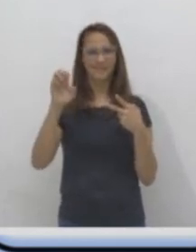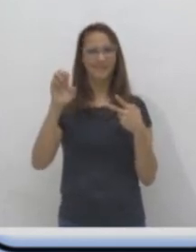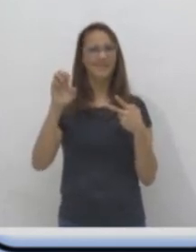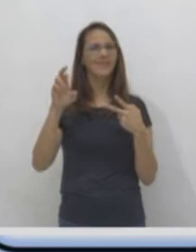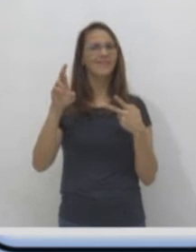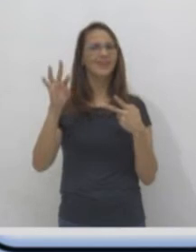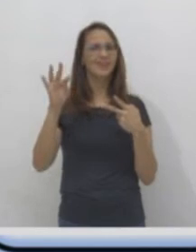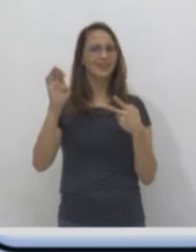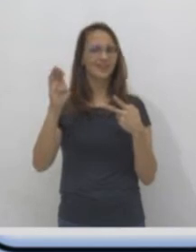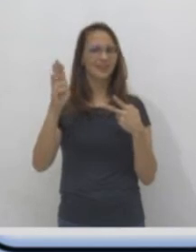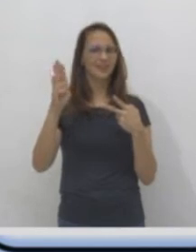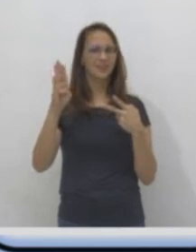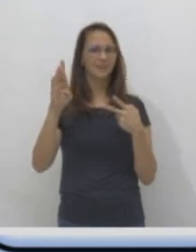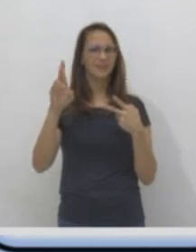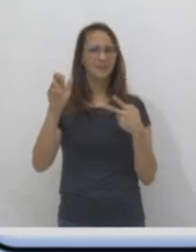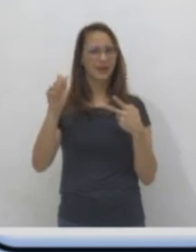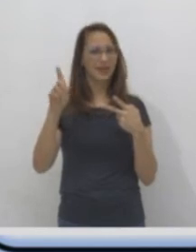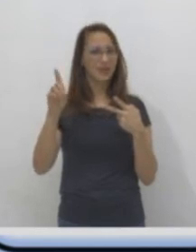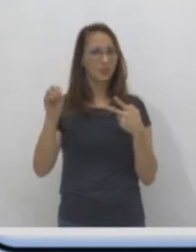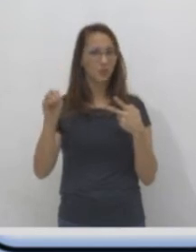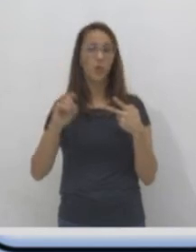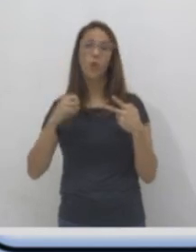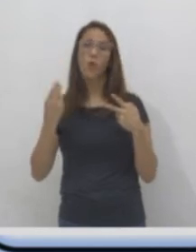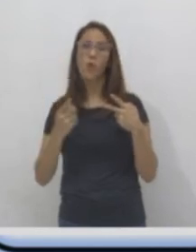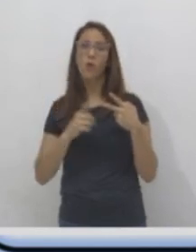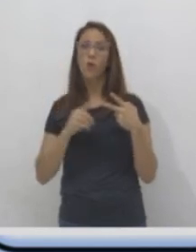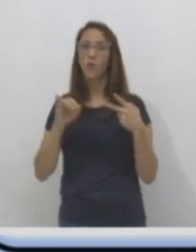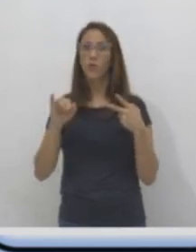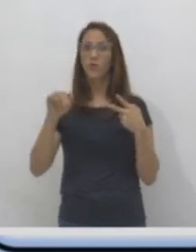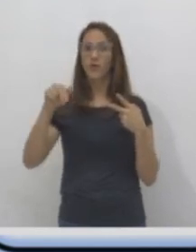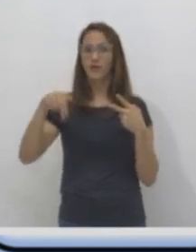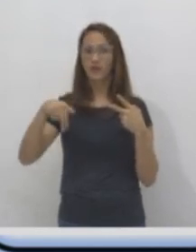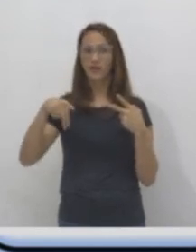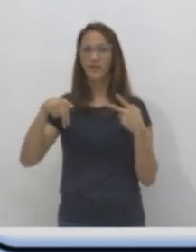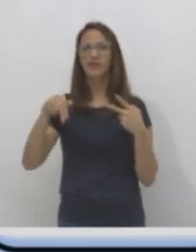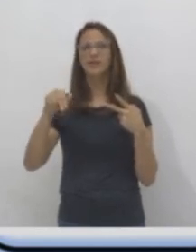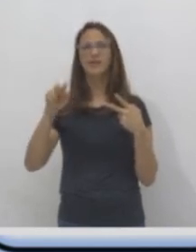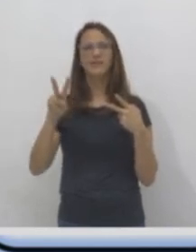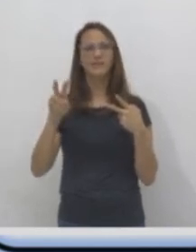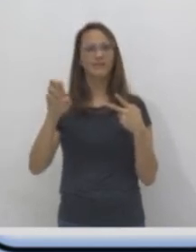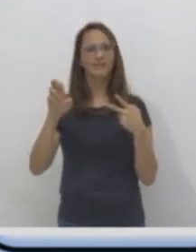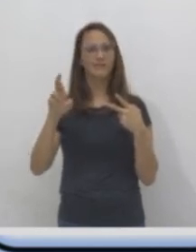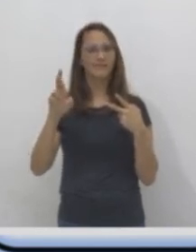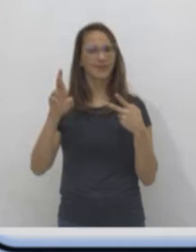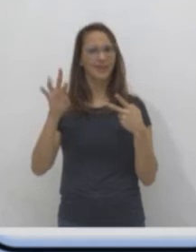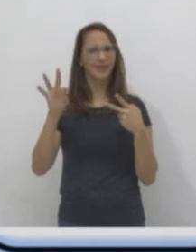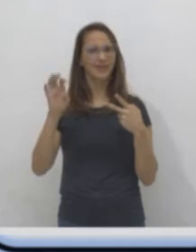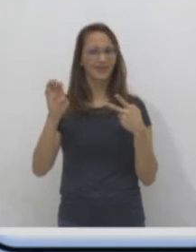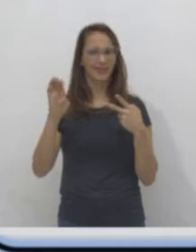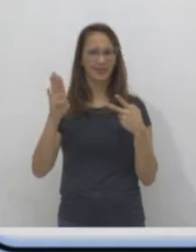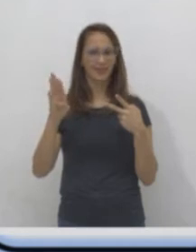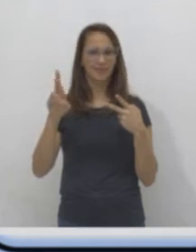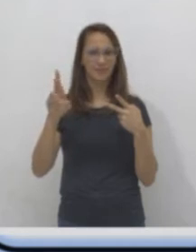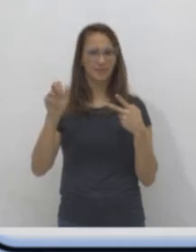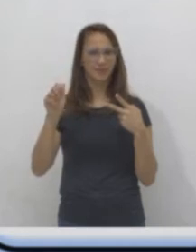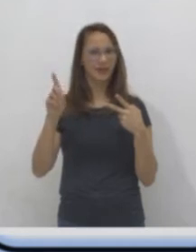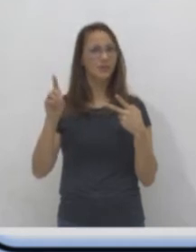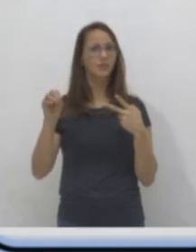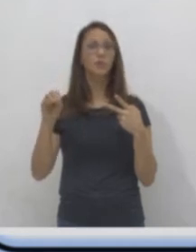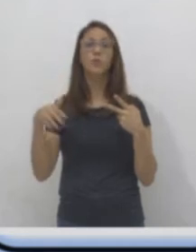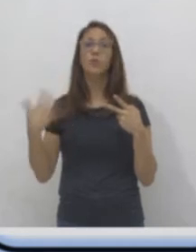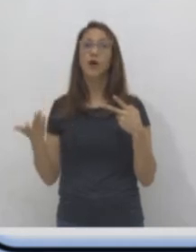Não tente abrir uma abelha para ver se tem osso, tá? Porque você já sabe, você é inteligente, já sabe que a abelha não tem osso, ela é invertebrado. Legal?